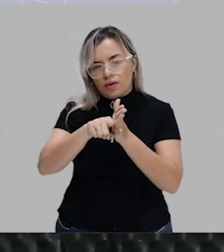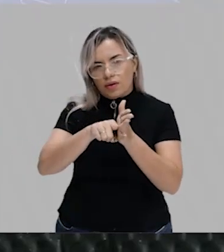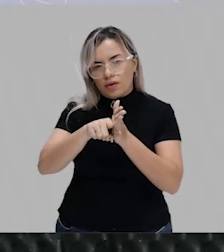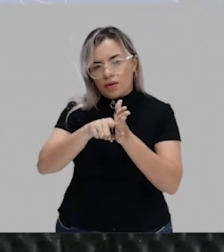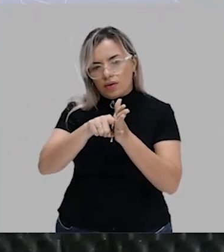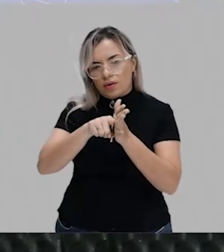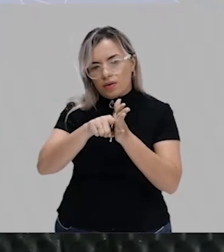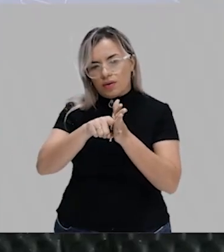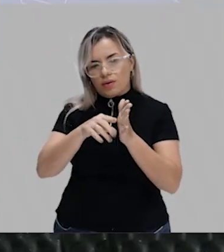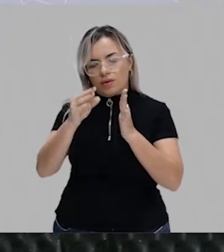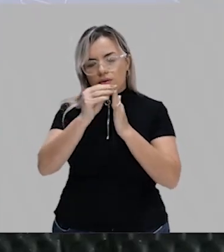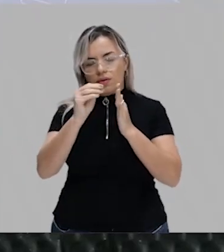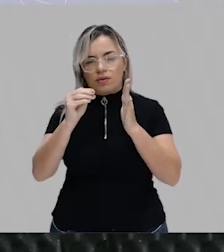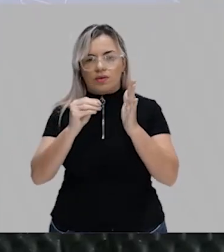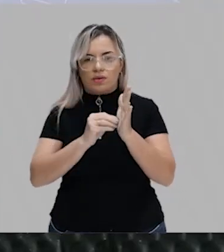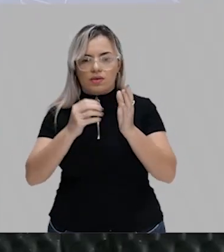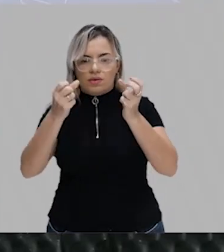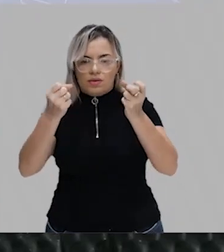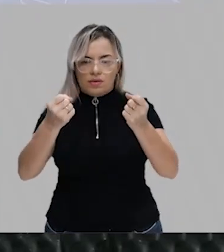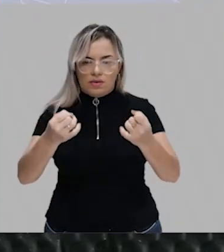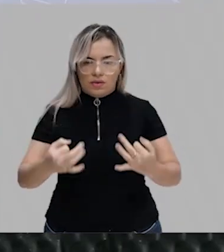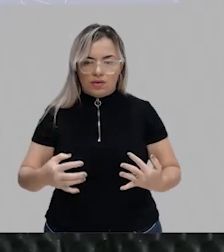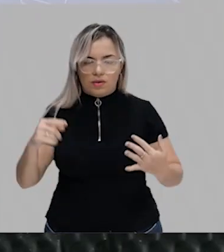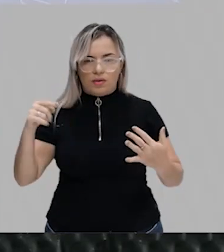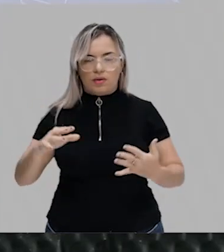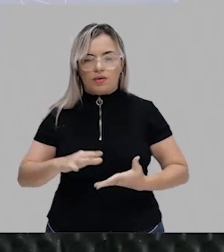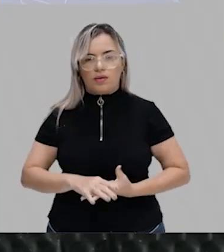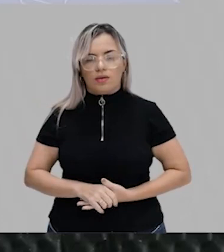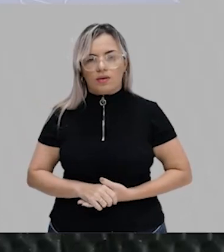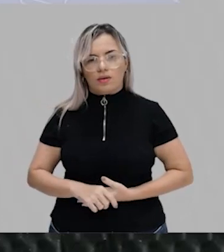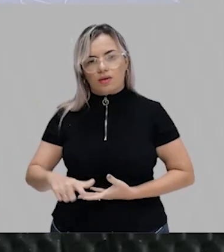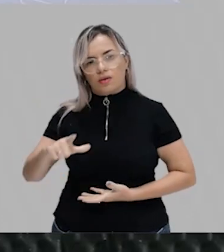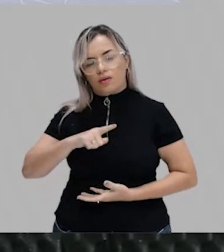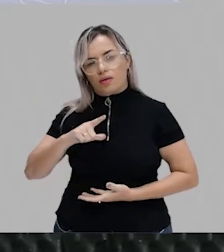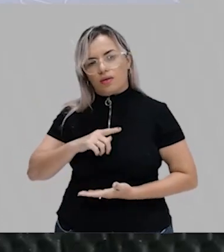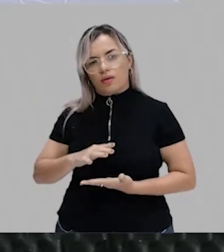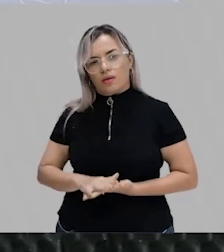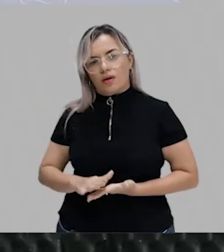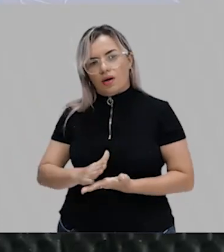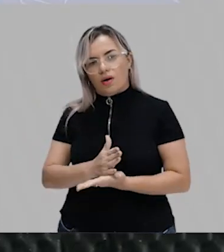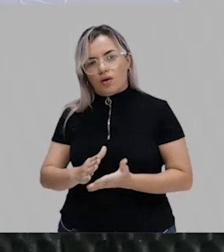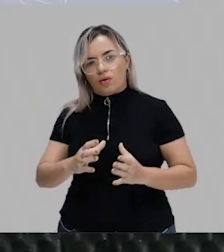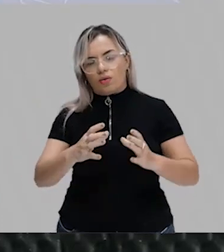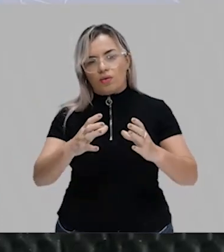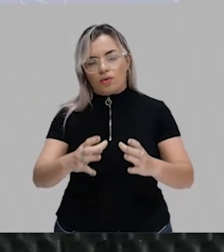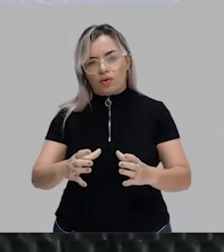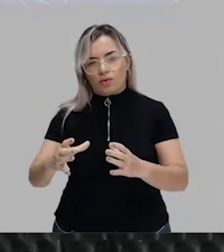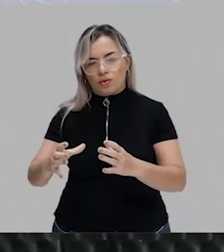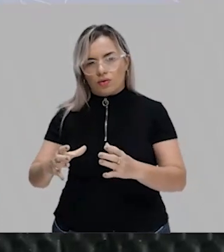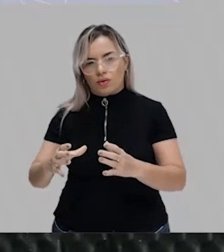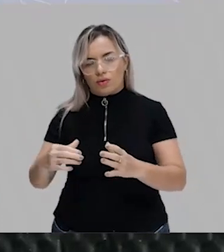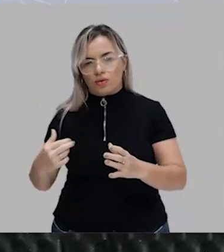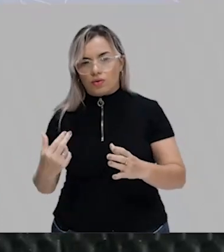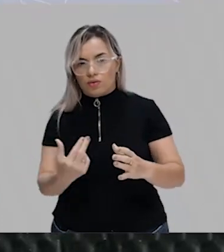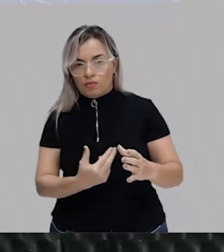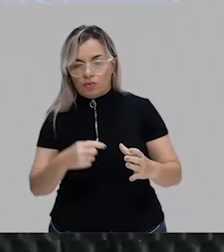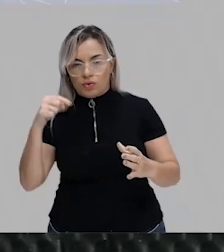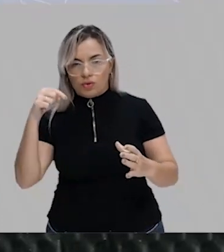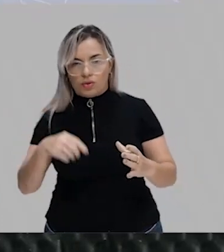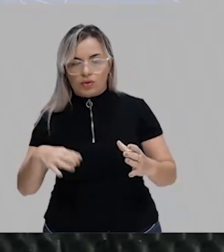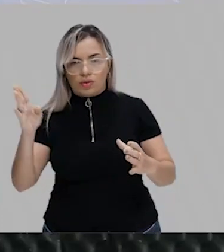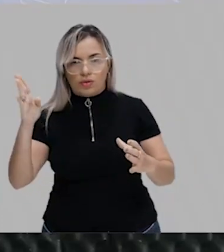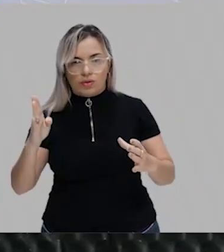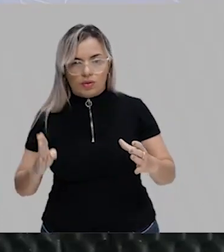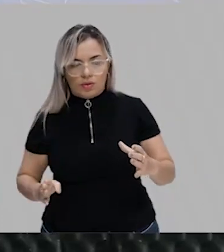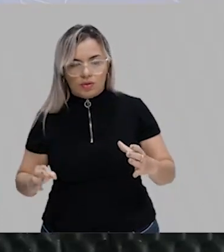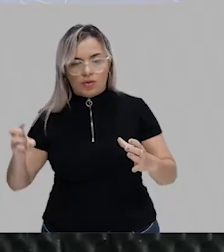onde nós falamos sobre isso. Que existem alguns lugares, como nós aqui no Brasil, como nós